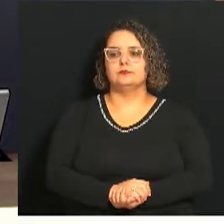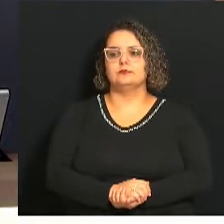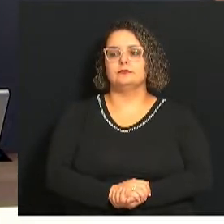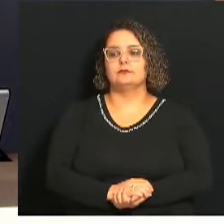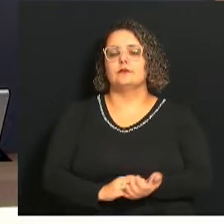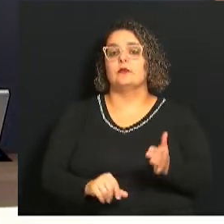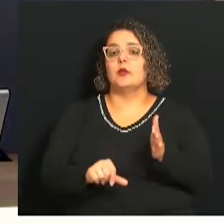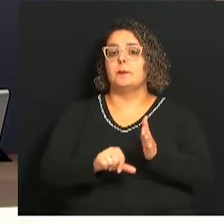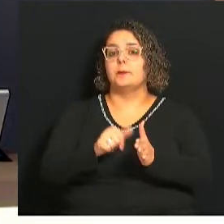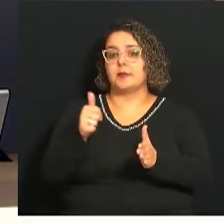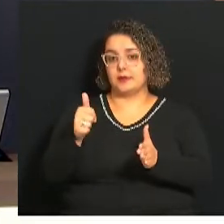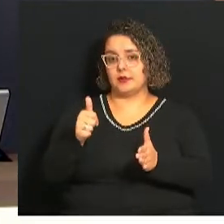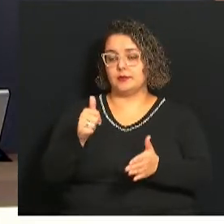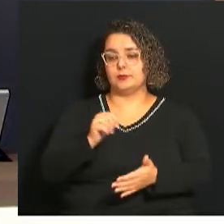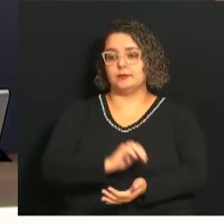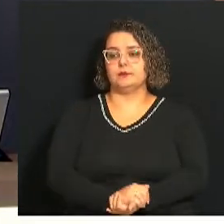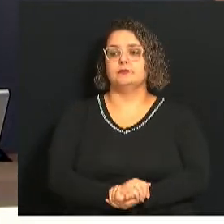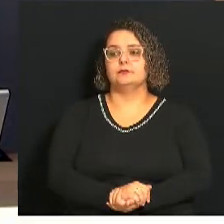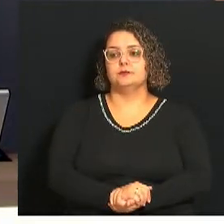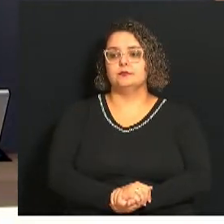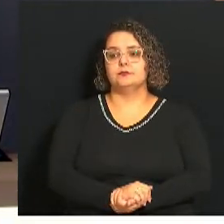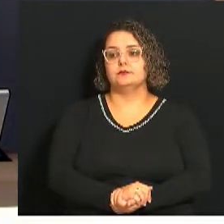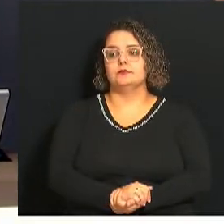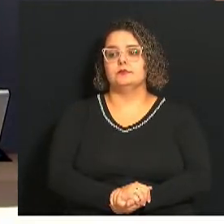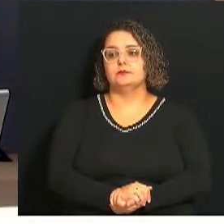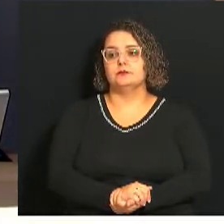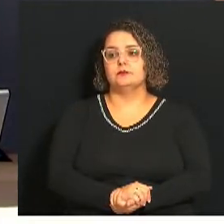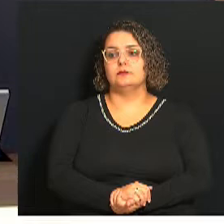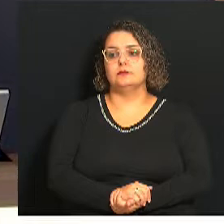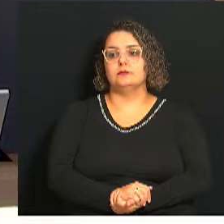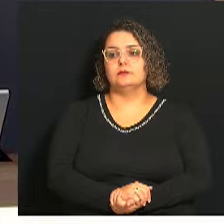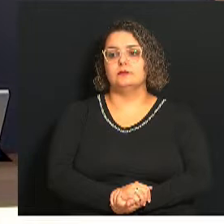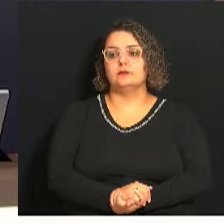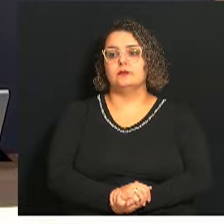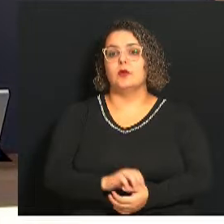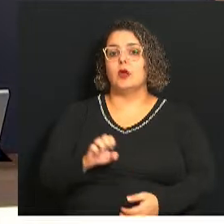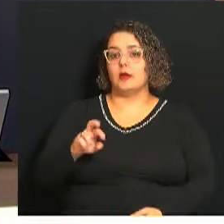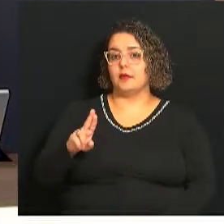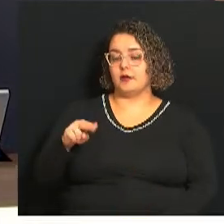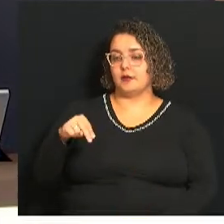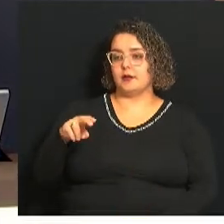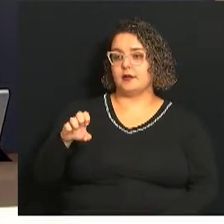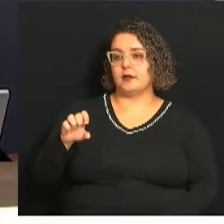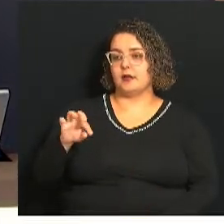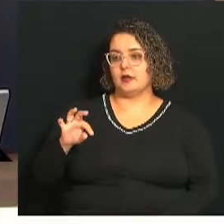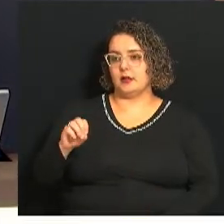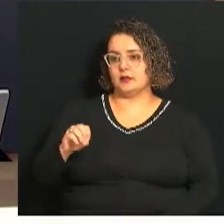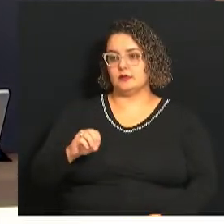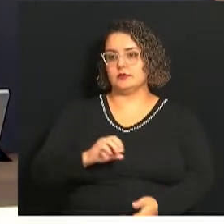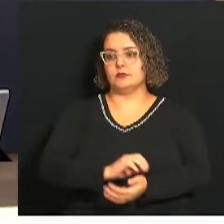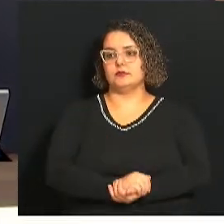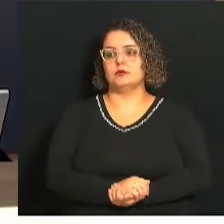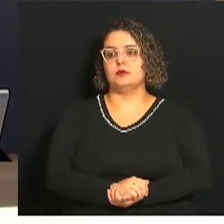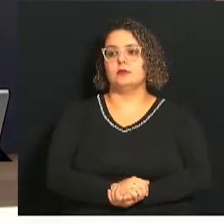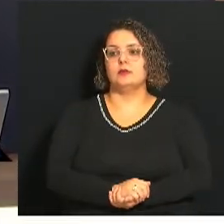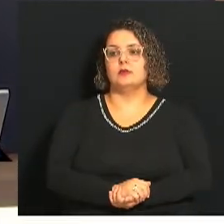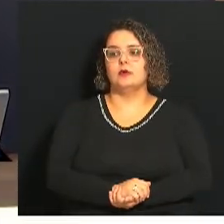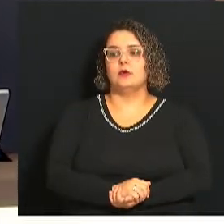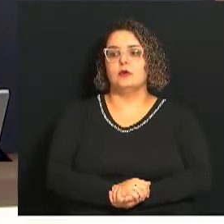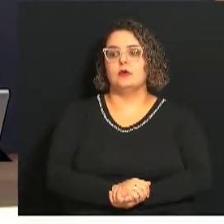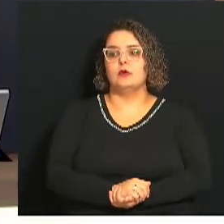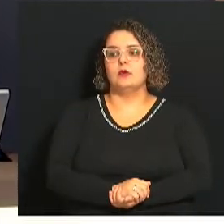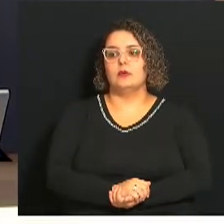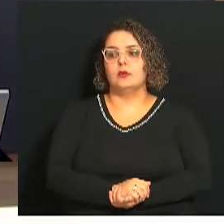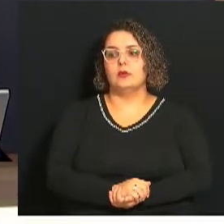primeiro, né, primeira pergunta, que essas vão para o Ernesto. O GALC, por que ele não